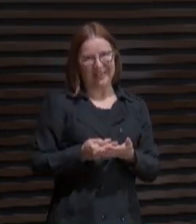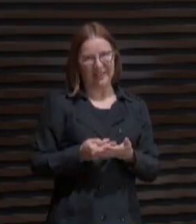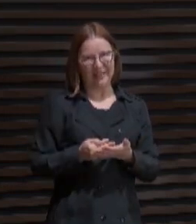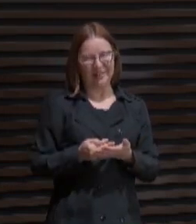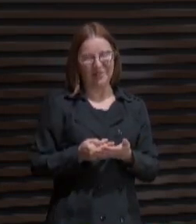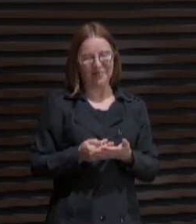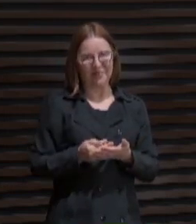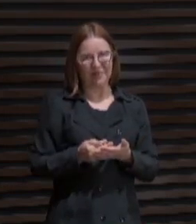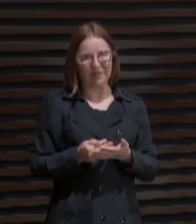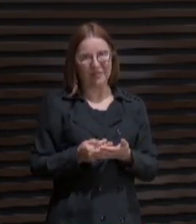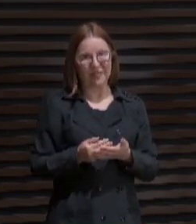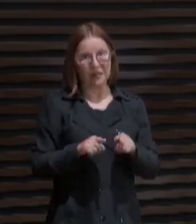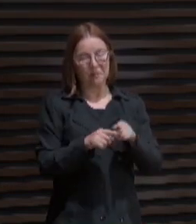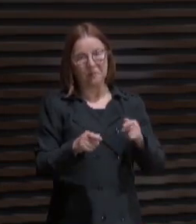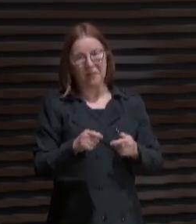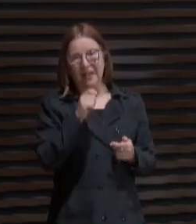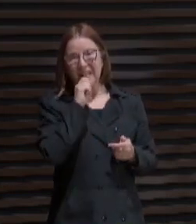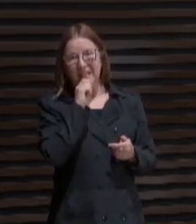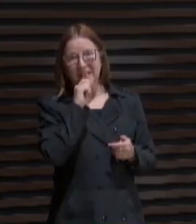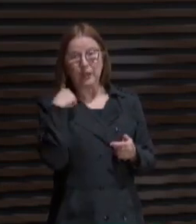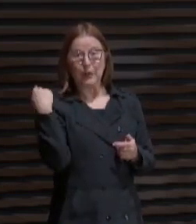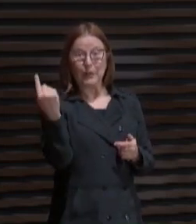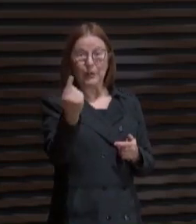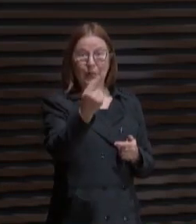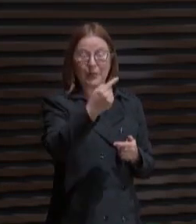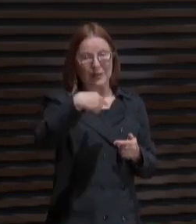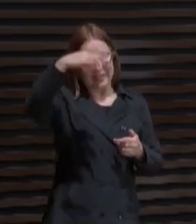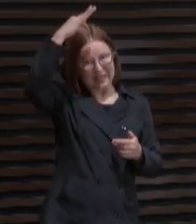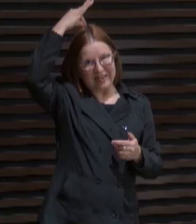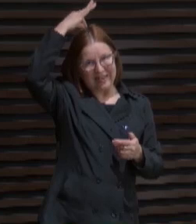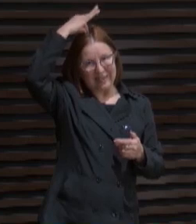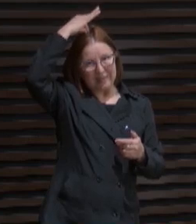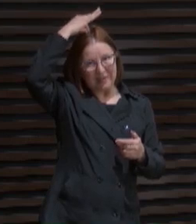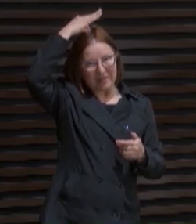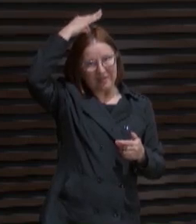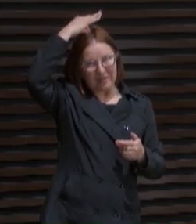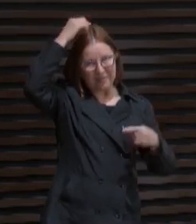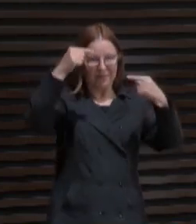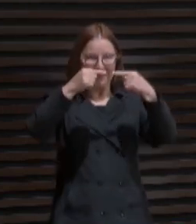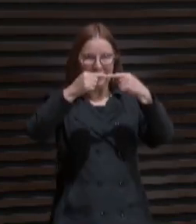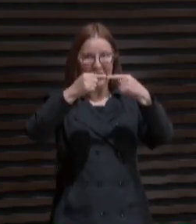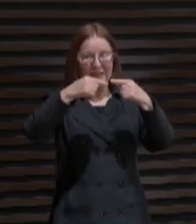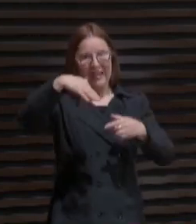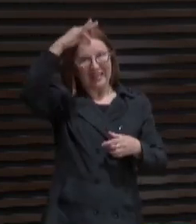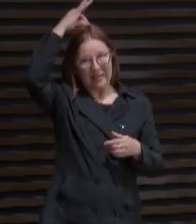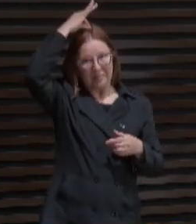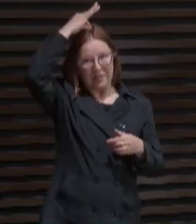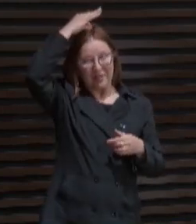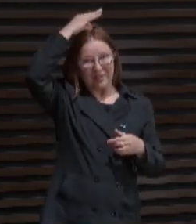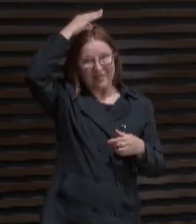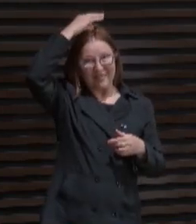Mas ainda que o nosso espírito, religado a Deus, ao Espírito de Deus, esteja assentado